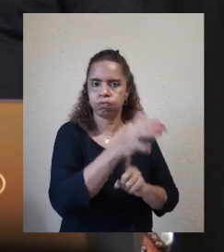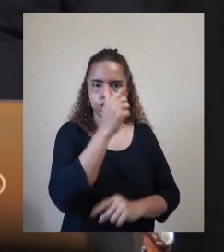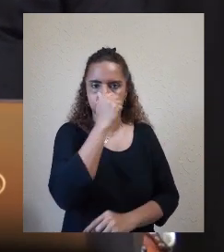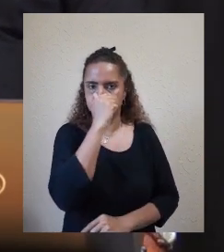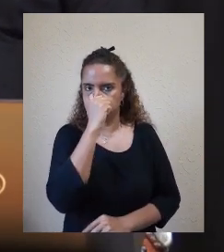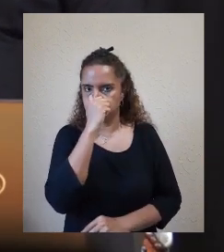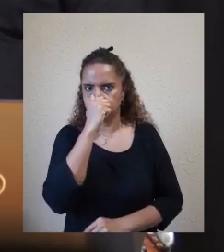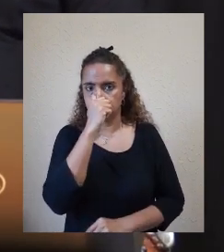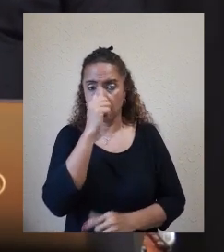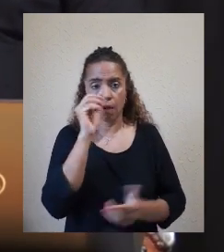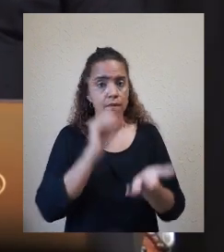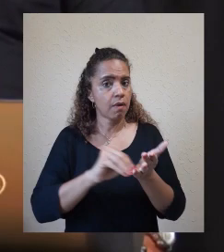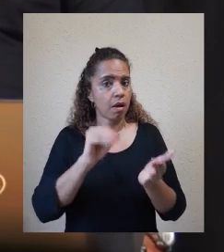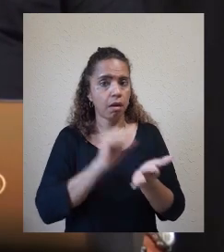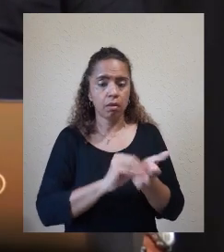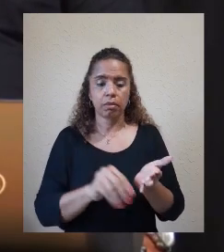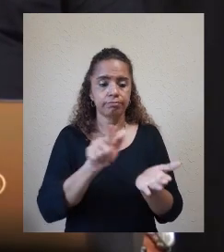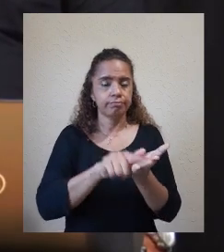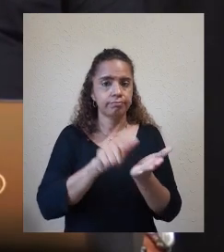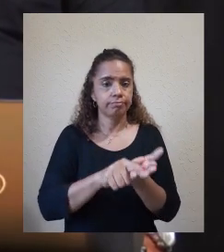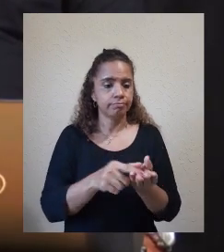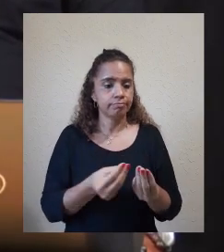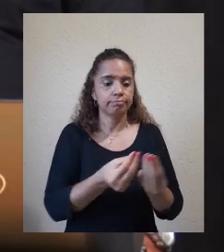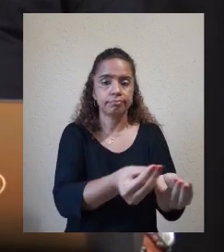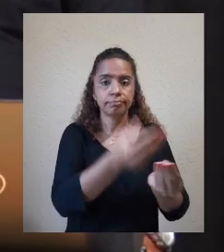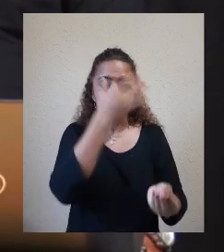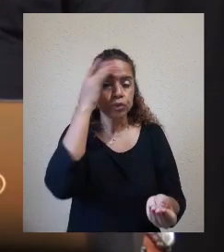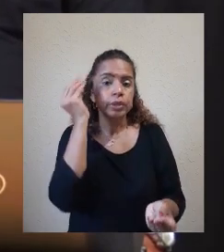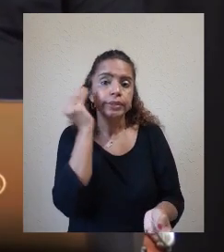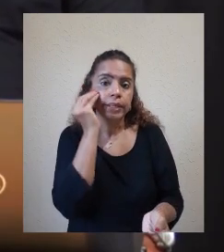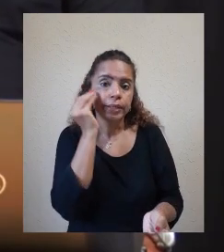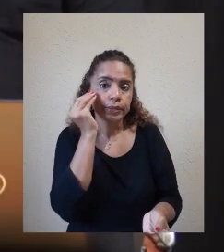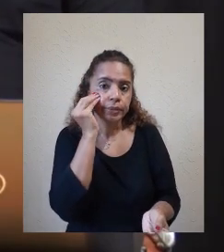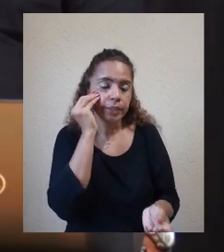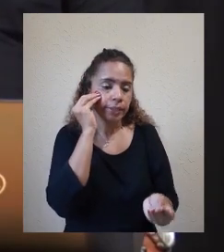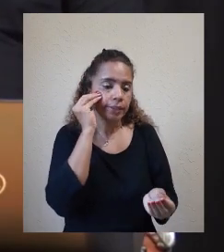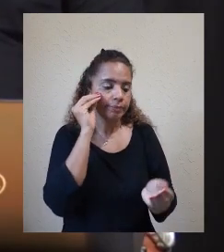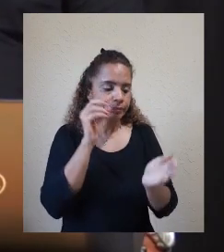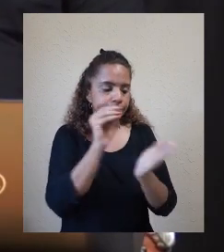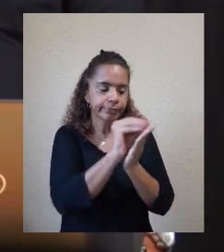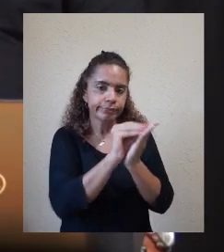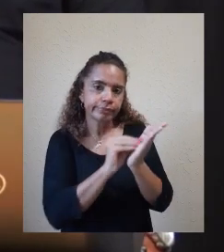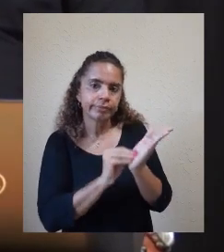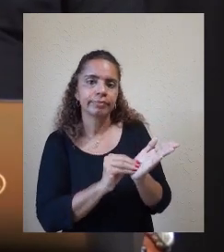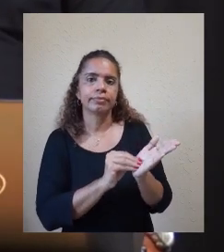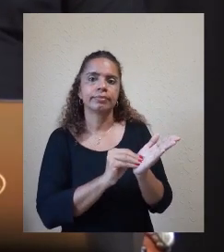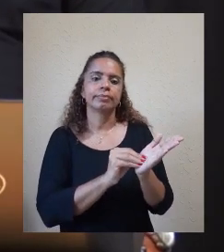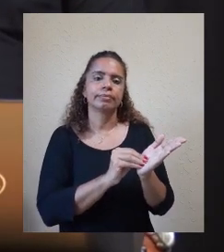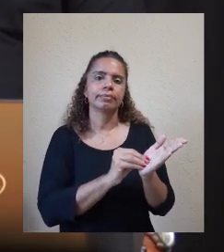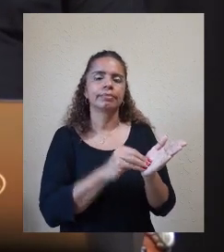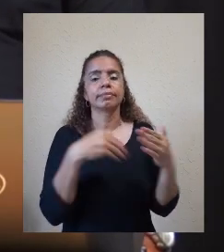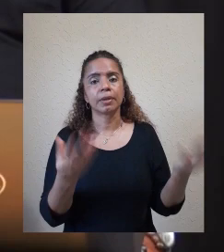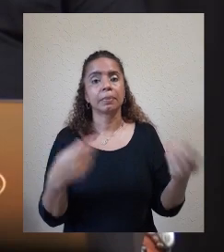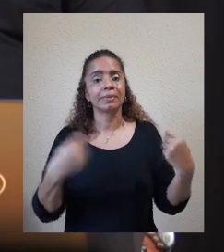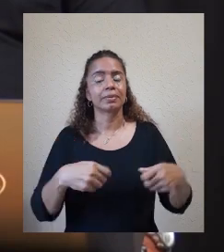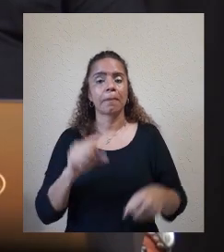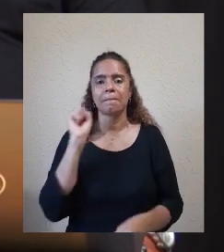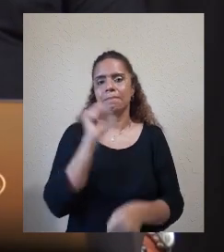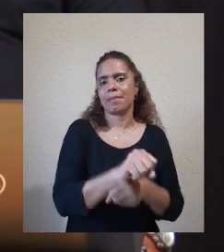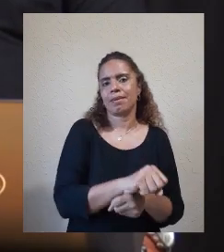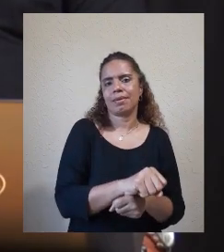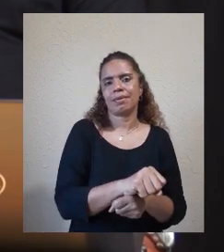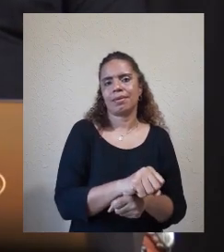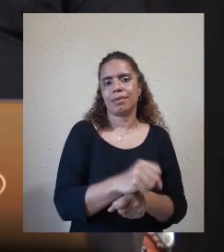os pacientes. Então, teve que interromper a testagem dos pacientes e aí arrumamos, né, o pessoal da direção do São José fazendo um trabalho